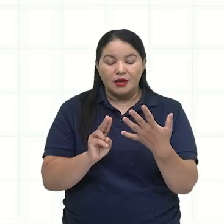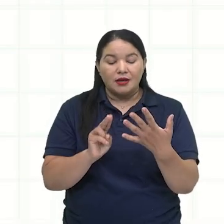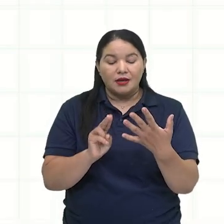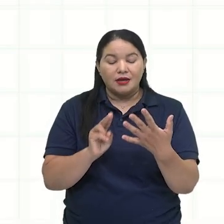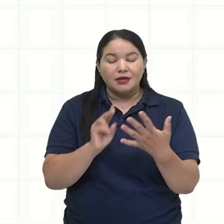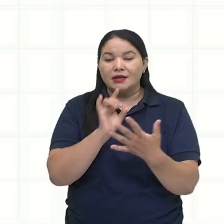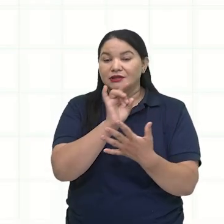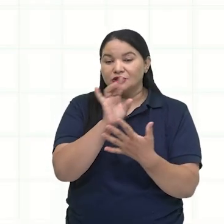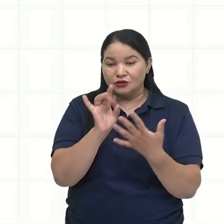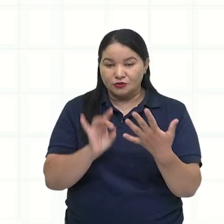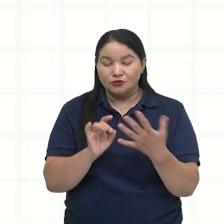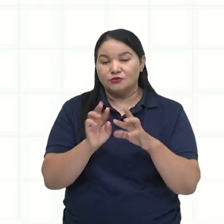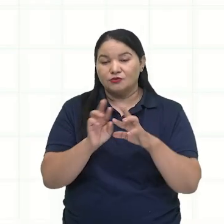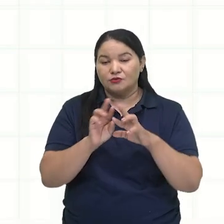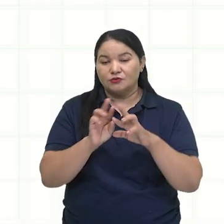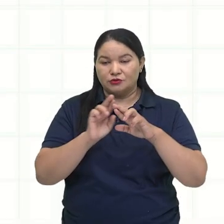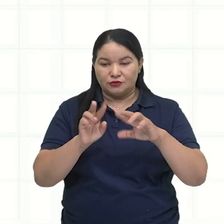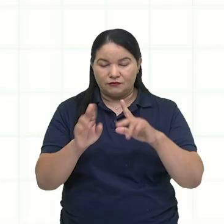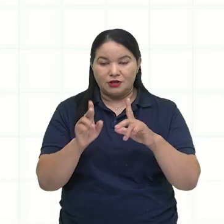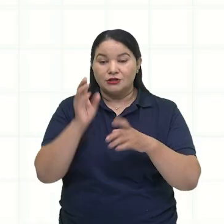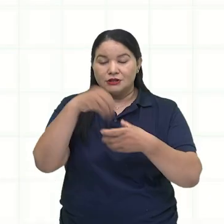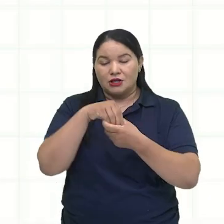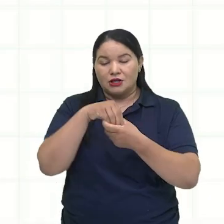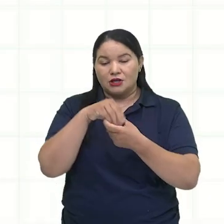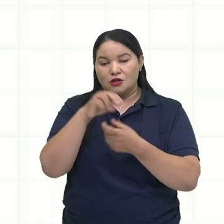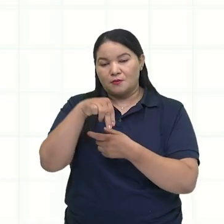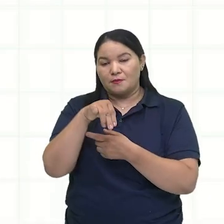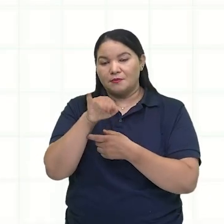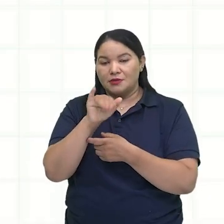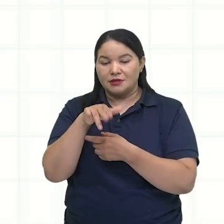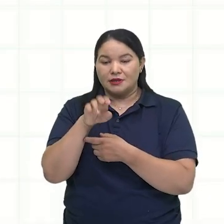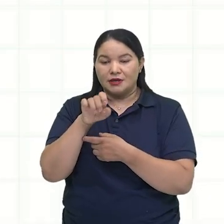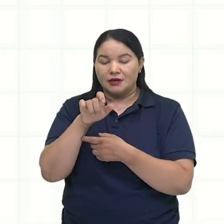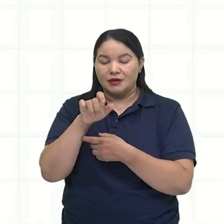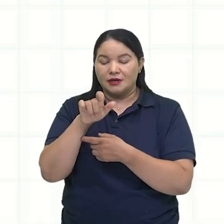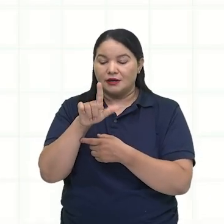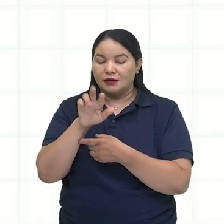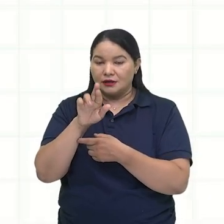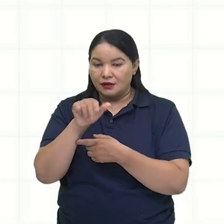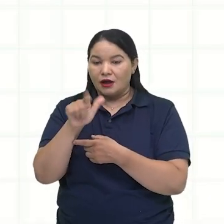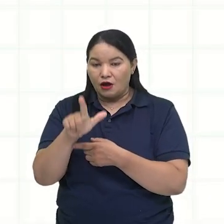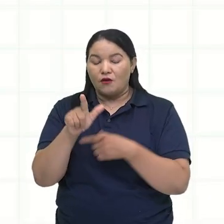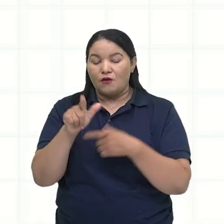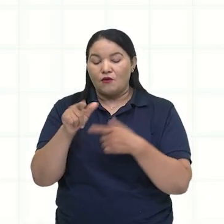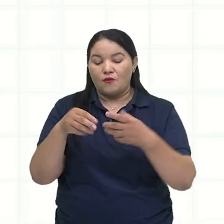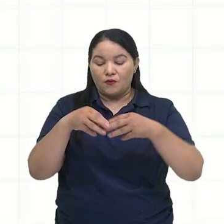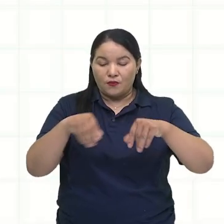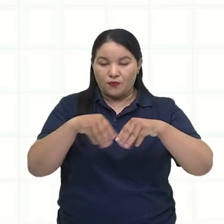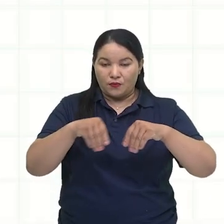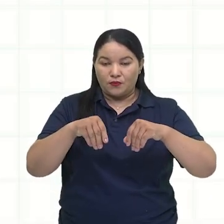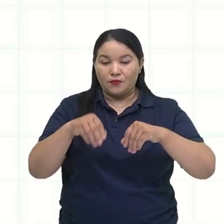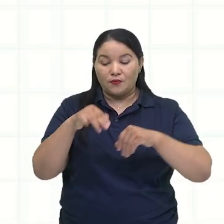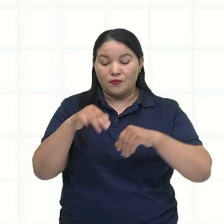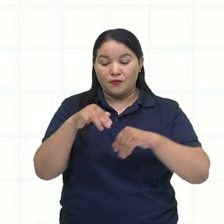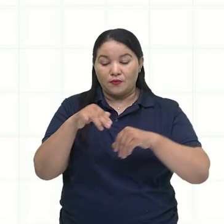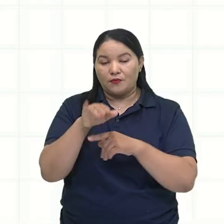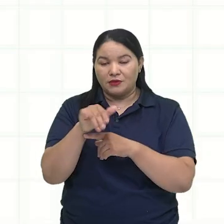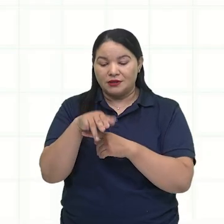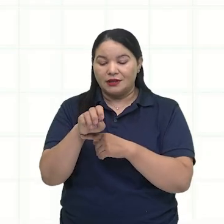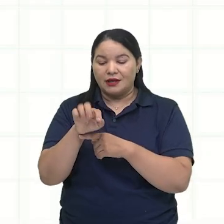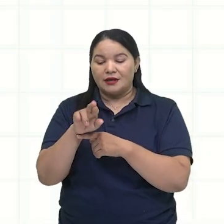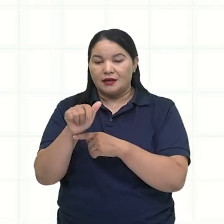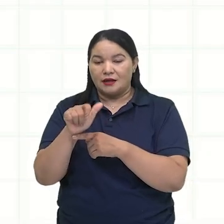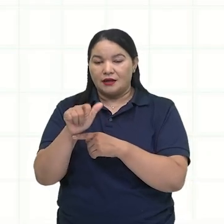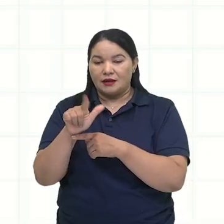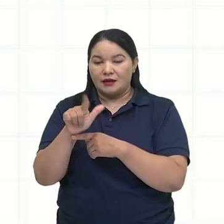delas, certo? E assim é que é determinado a composição de cada uma. E as